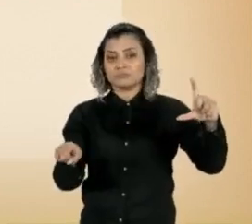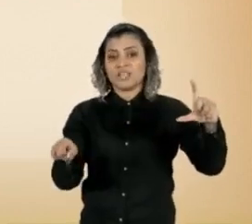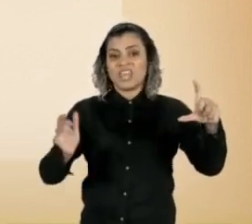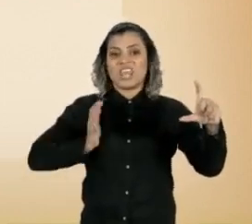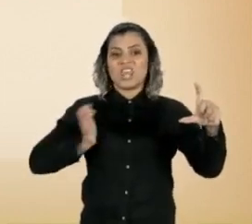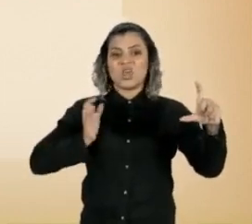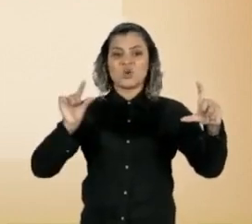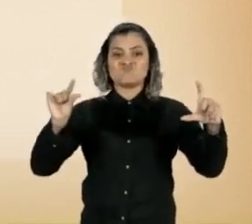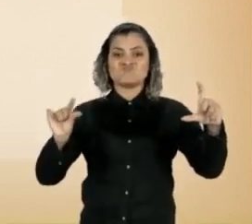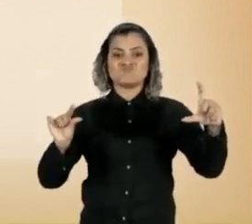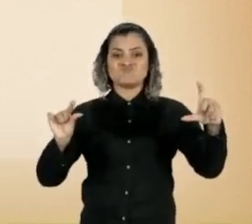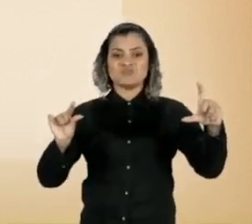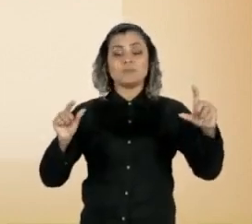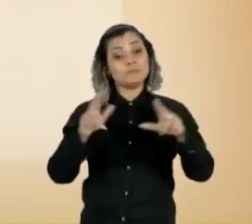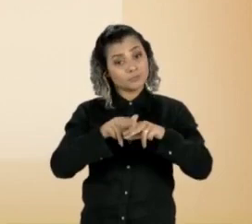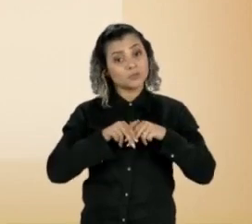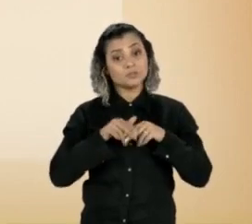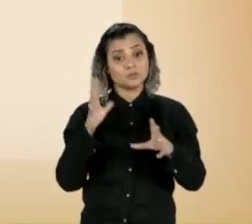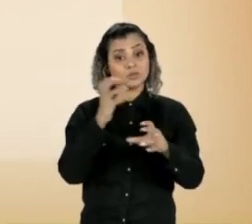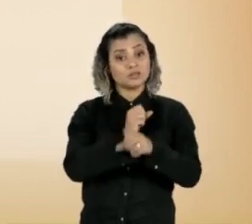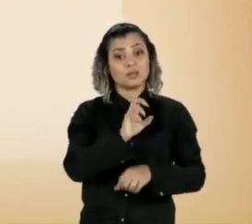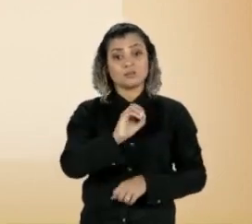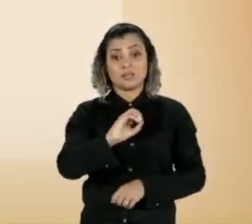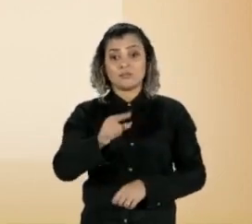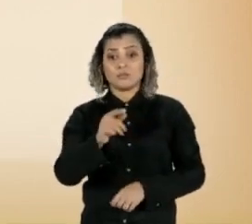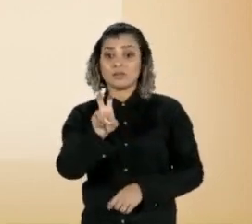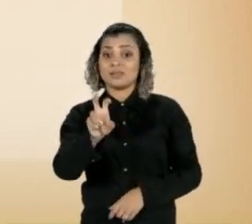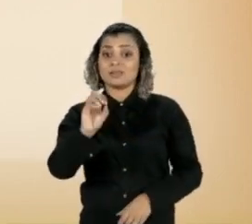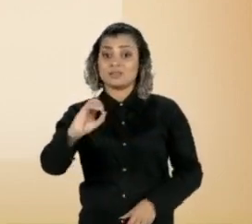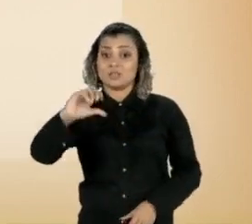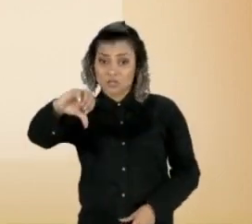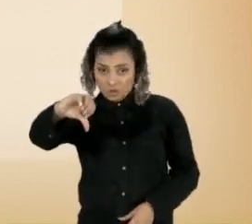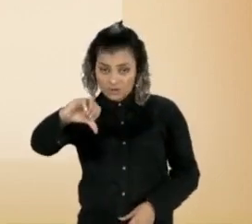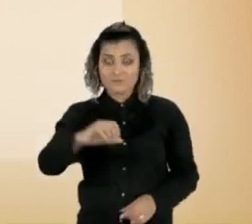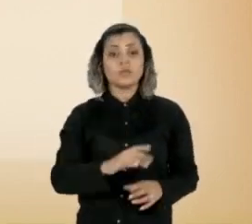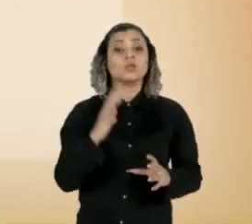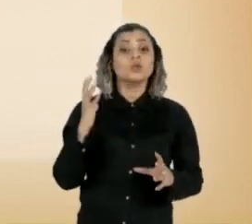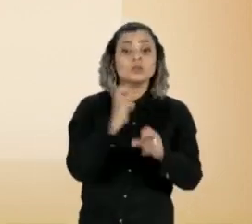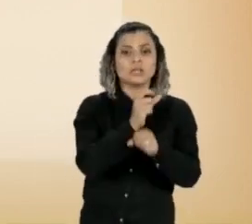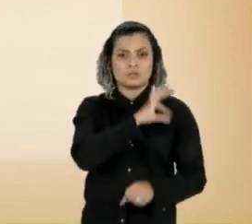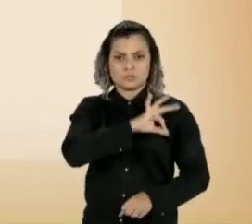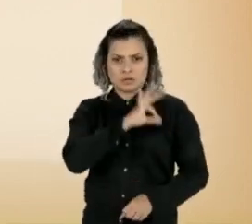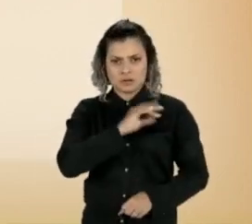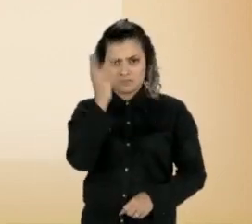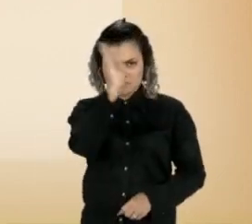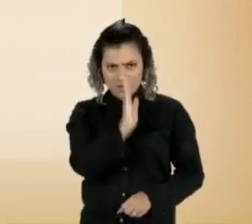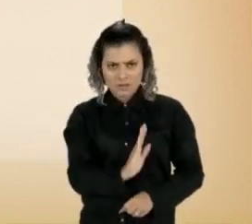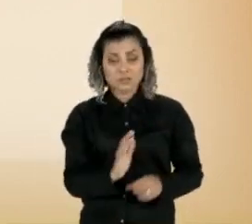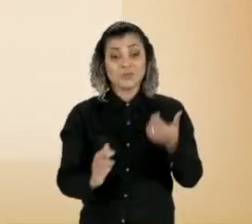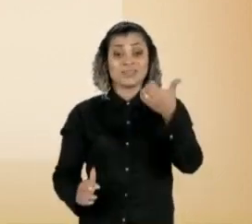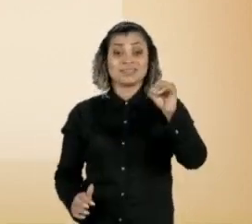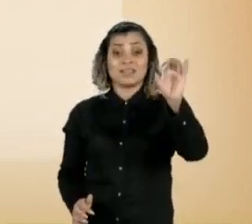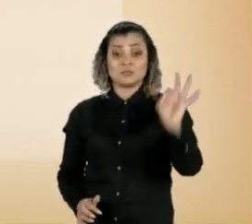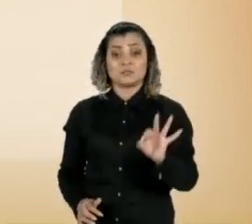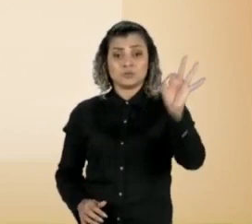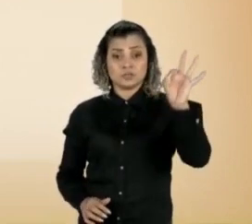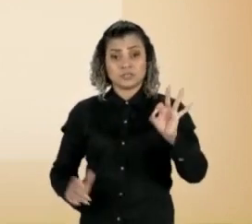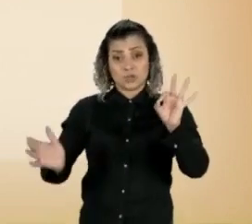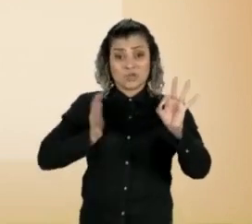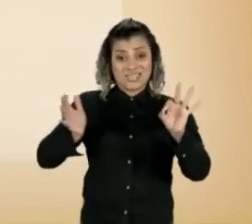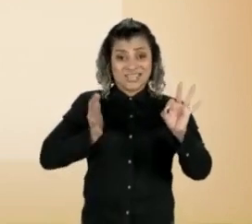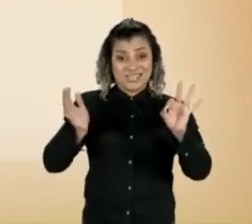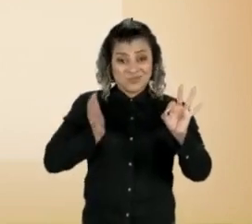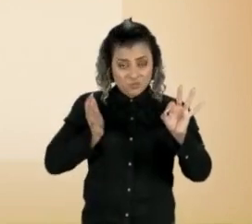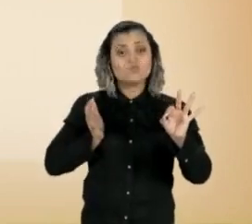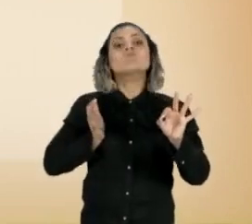a 0,509. A extrema concentração de renda no Brasil revela que os 10% da população com os maiores